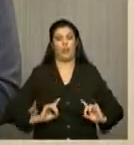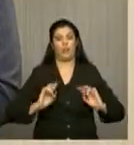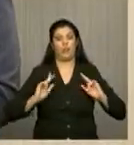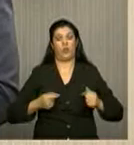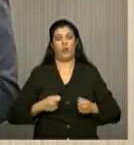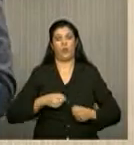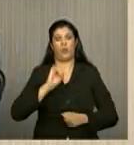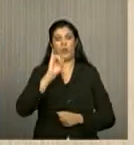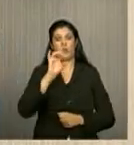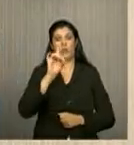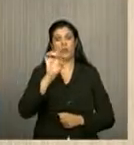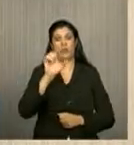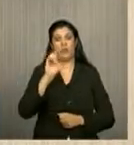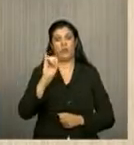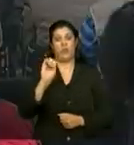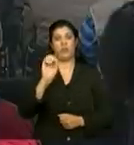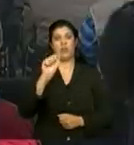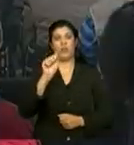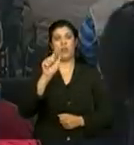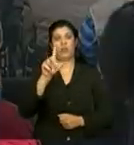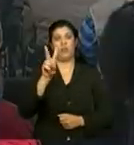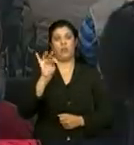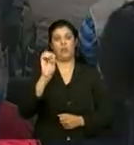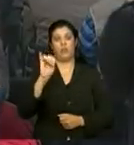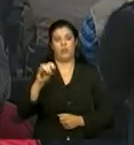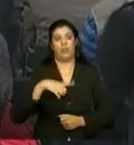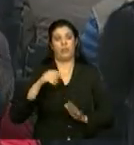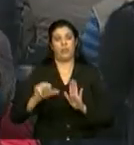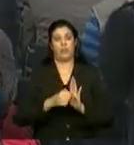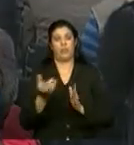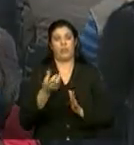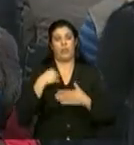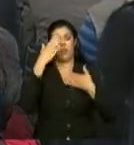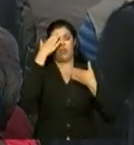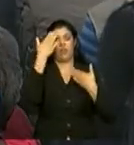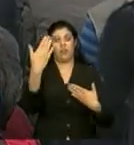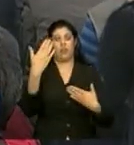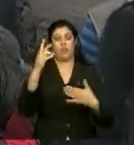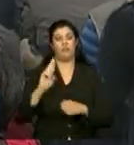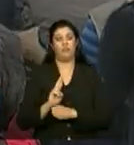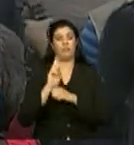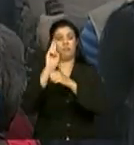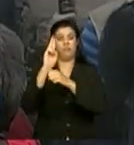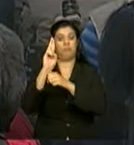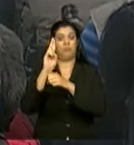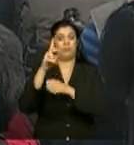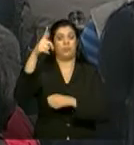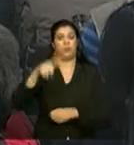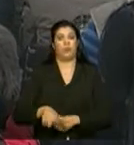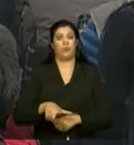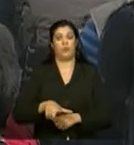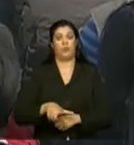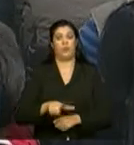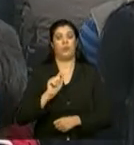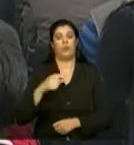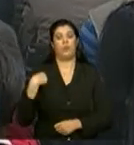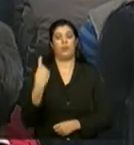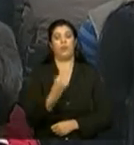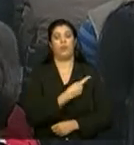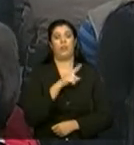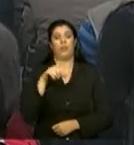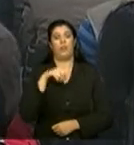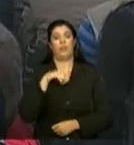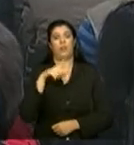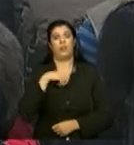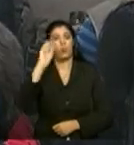salvatti em primeiro lugar eu quero realçar mais uma vez que nós temos